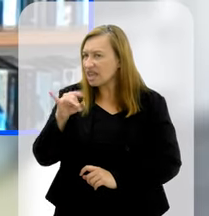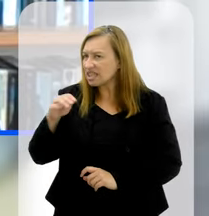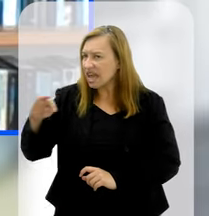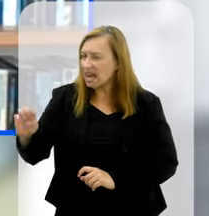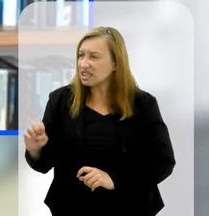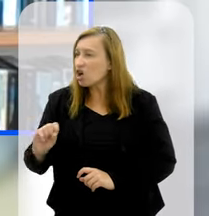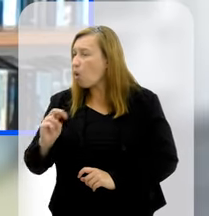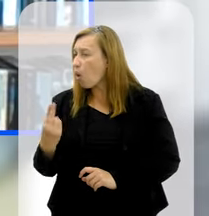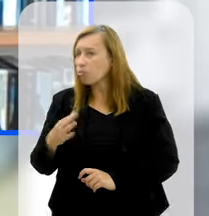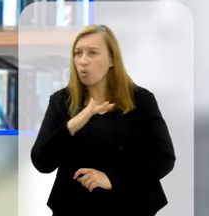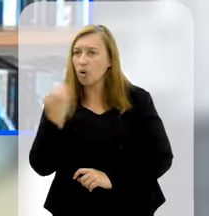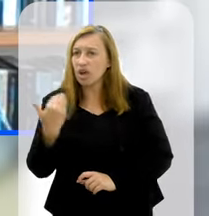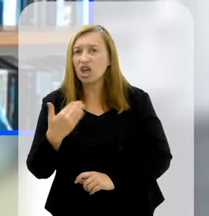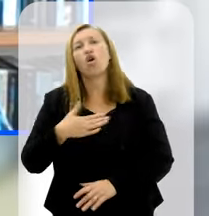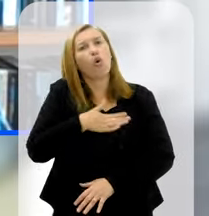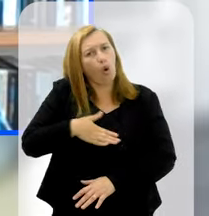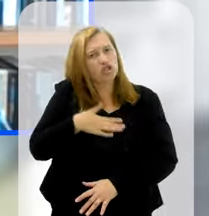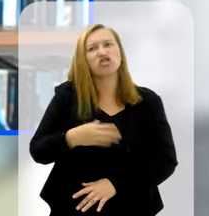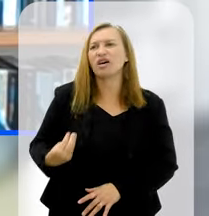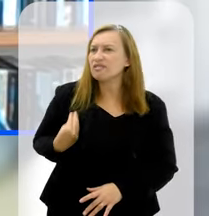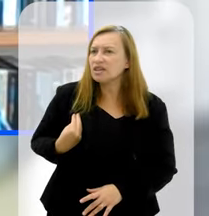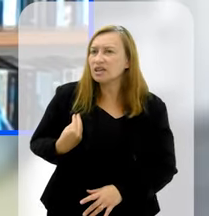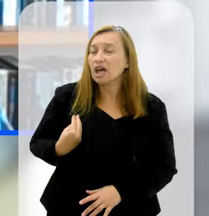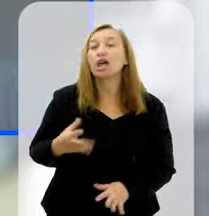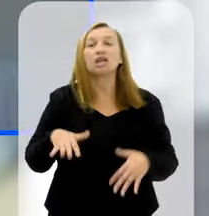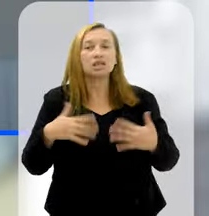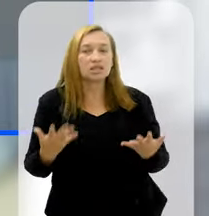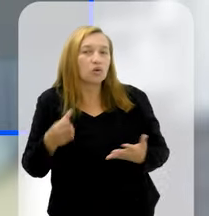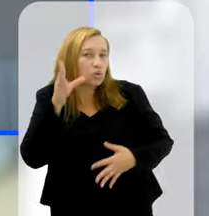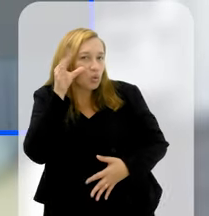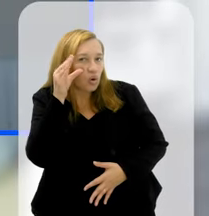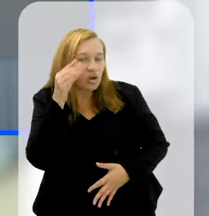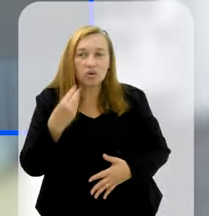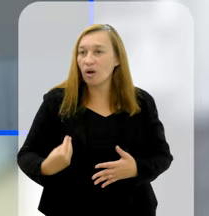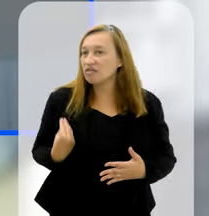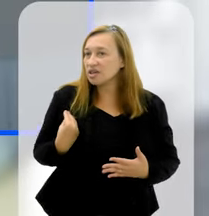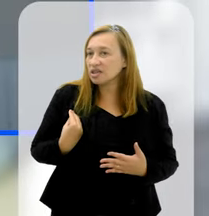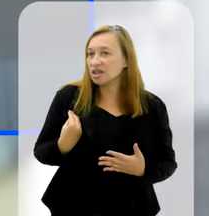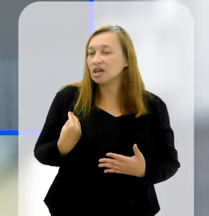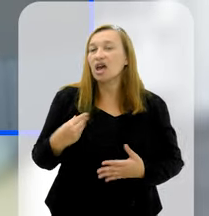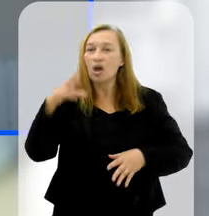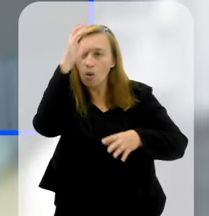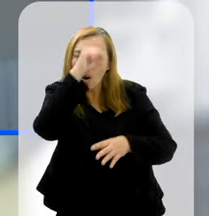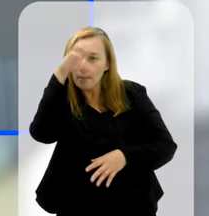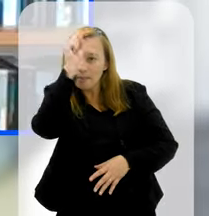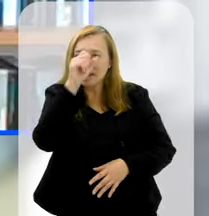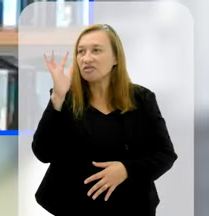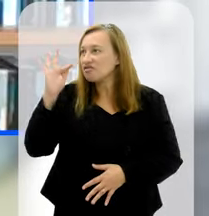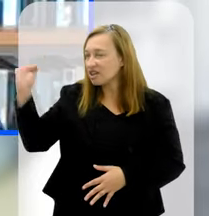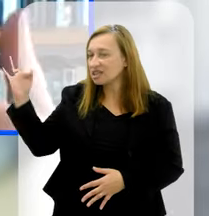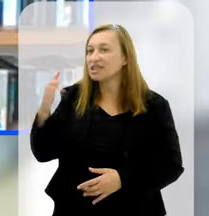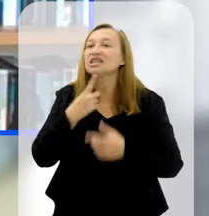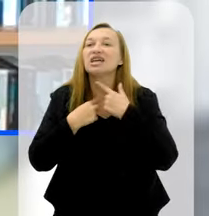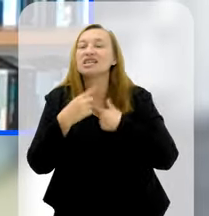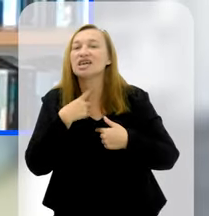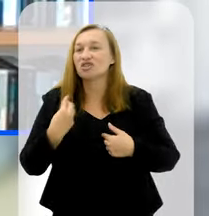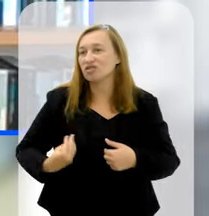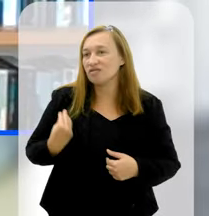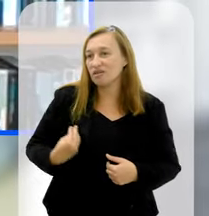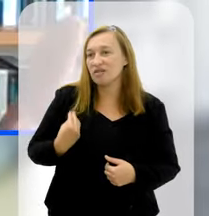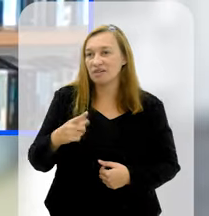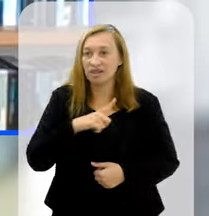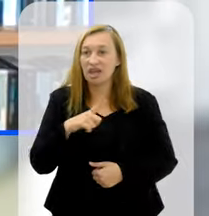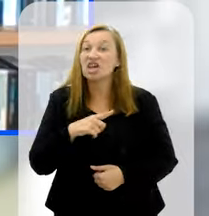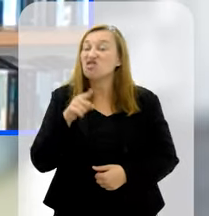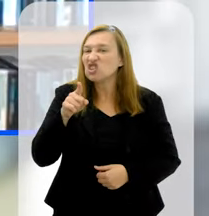diálise ou morrer. Eu gosto muito da vida e eu sou muito curiosa com a vida. Enquanto eu aprendo francês, eu tenho vontade